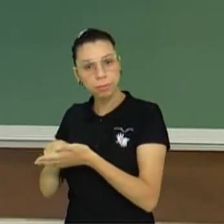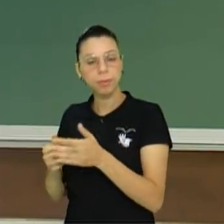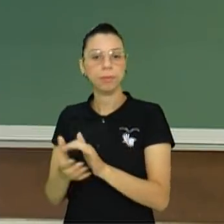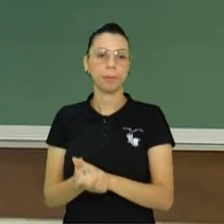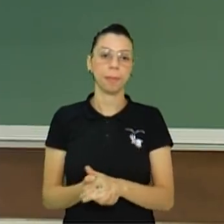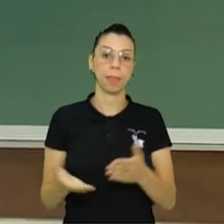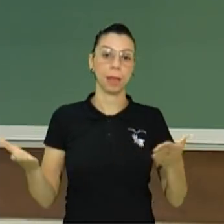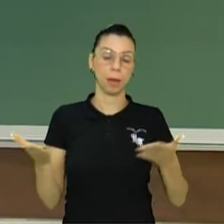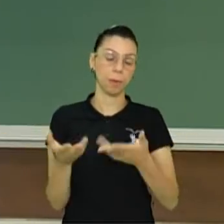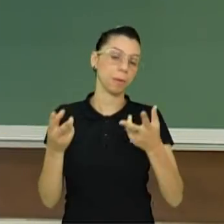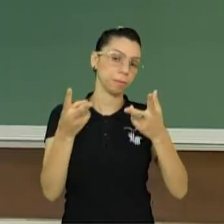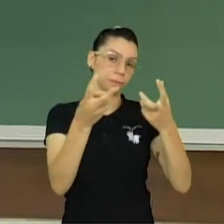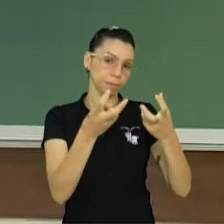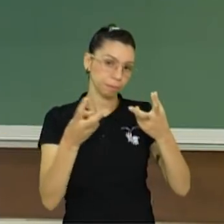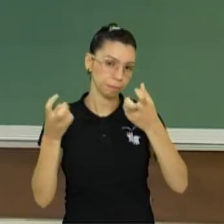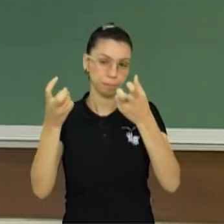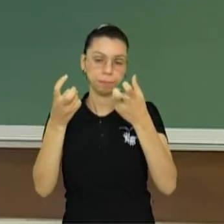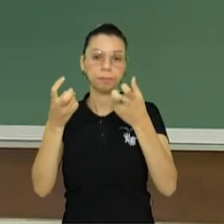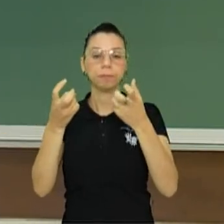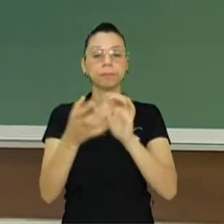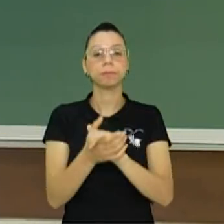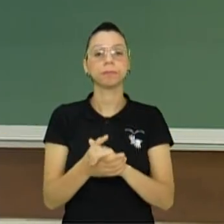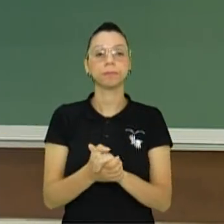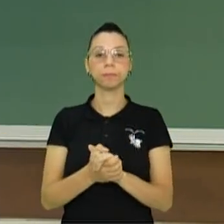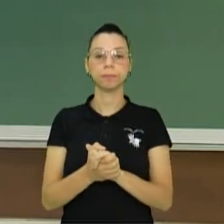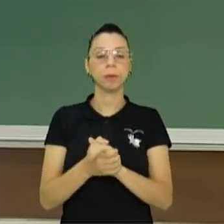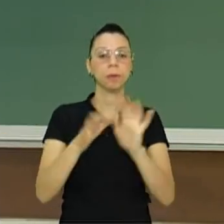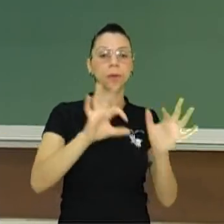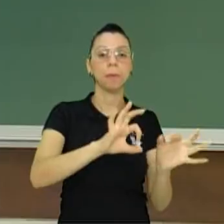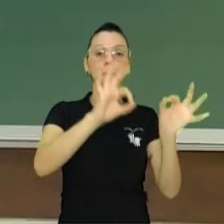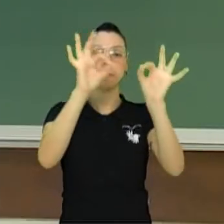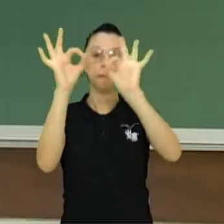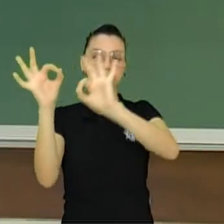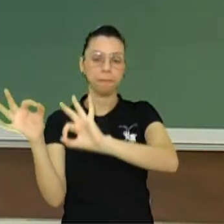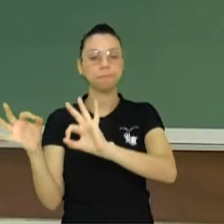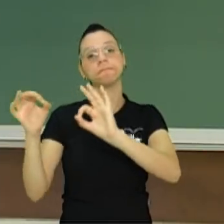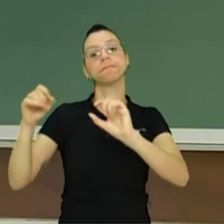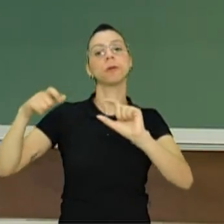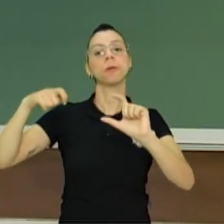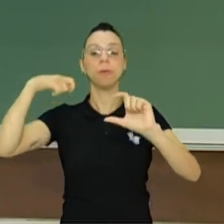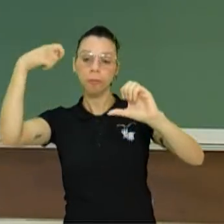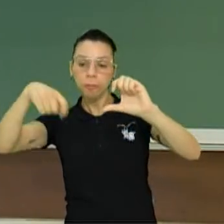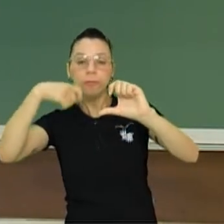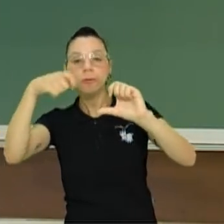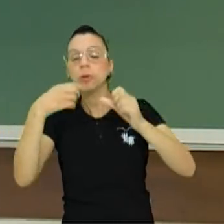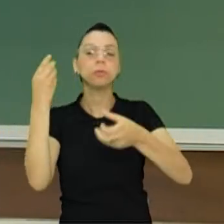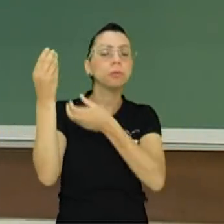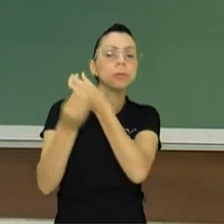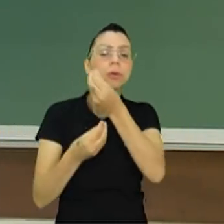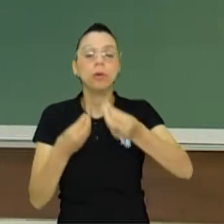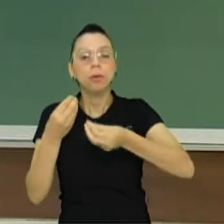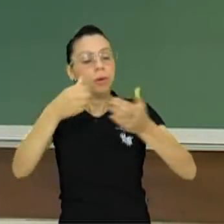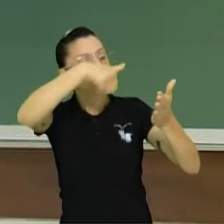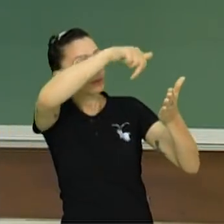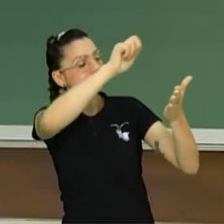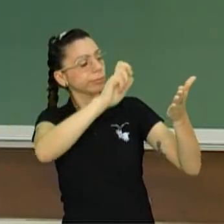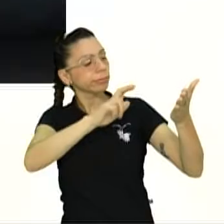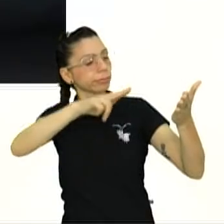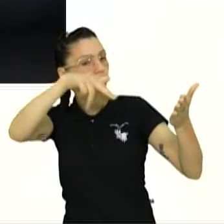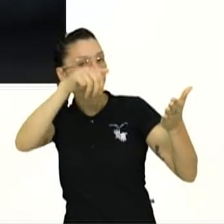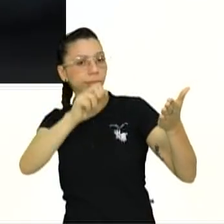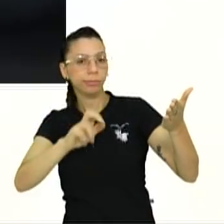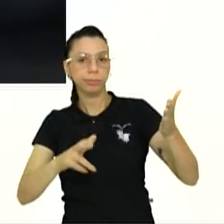nós podemos observar uma aula, um vídeo mais ou menos, para vocês verem como é feito esse